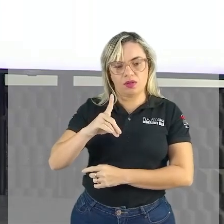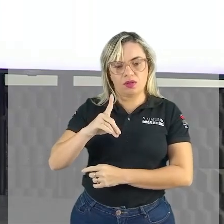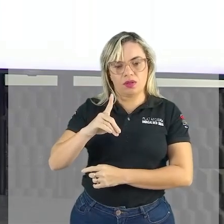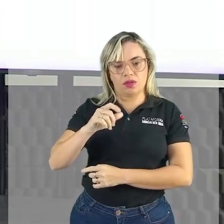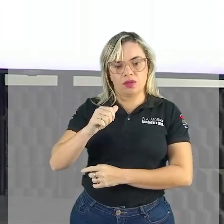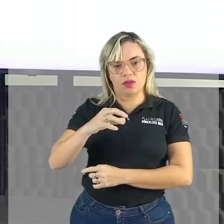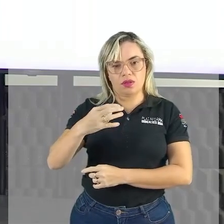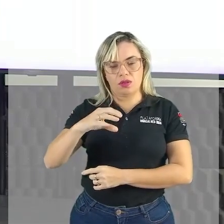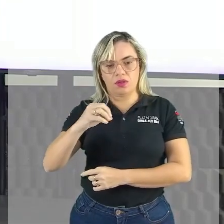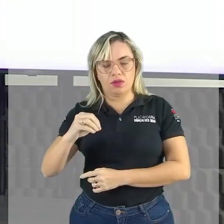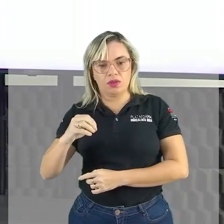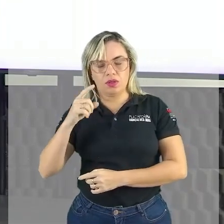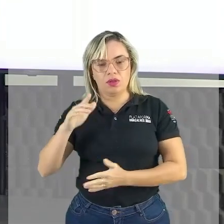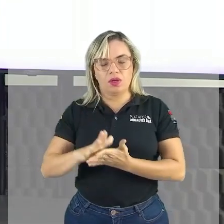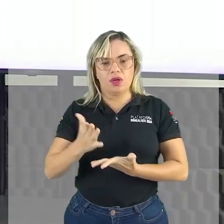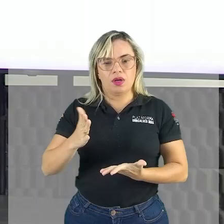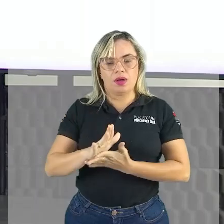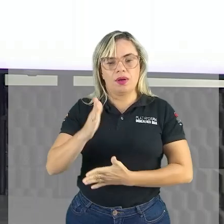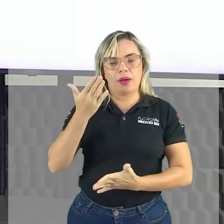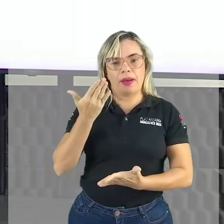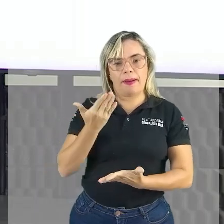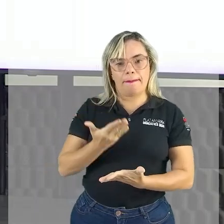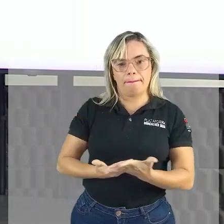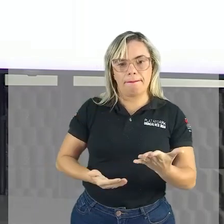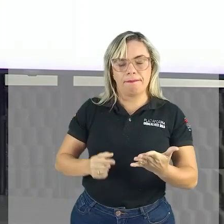aqui está associado à perda de elétrons.